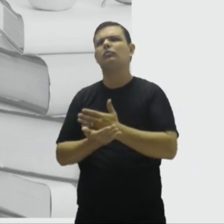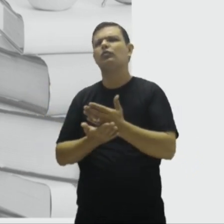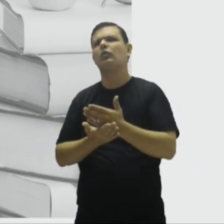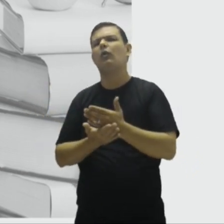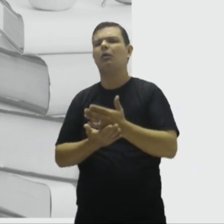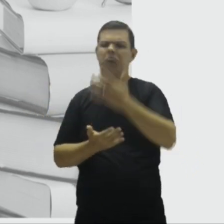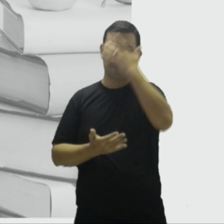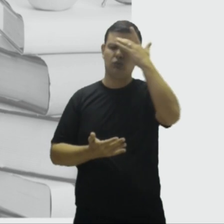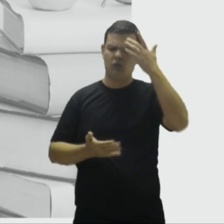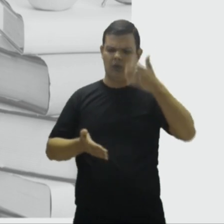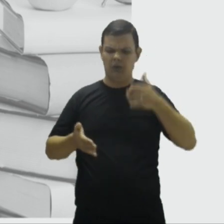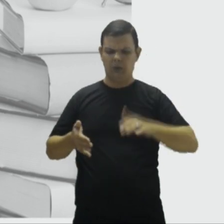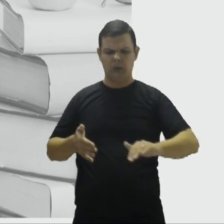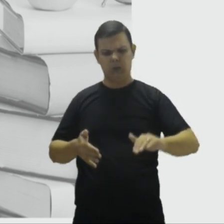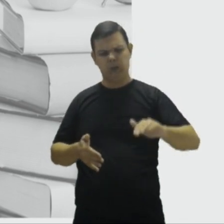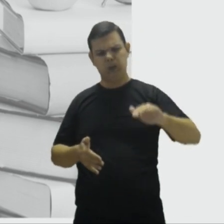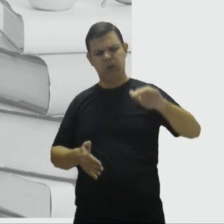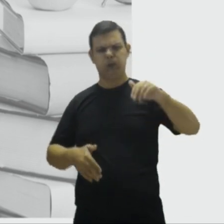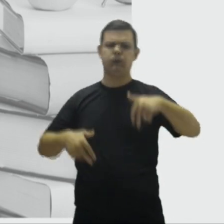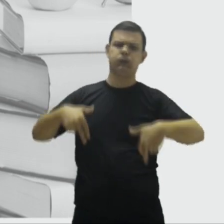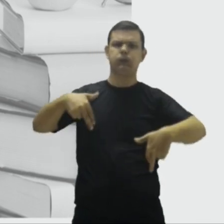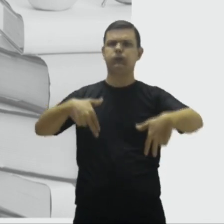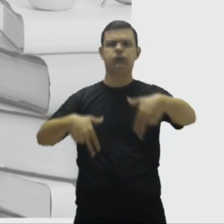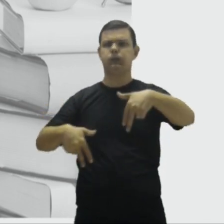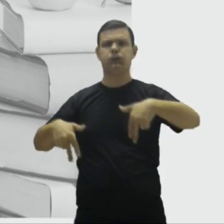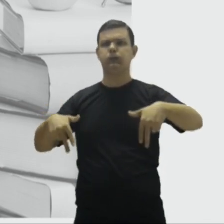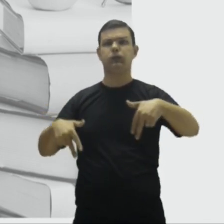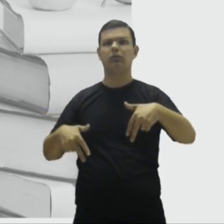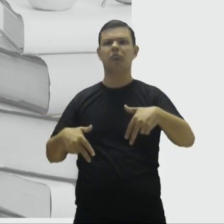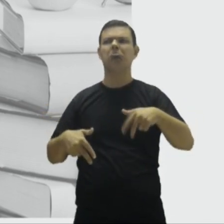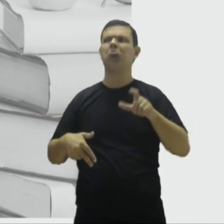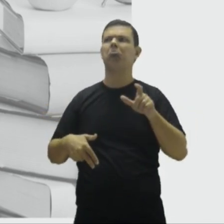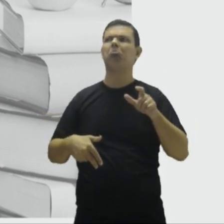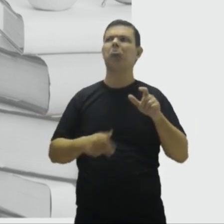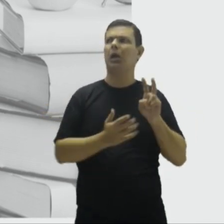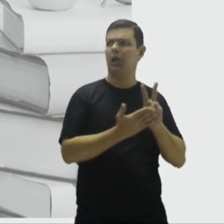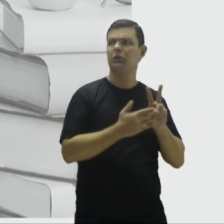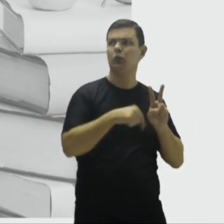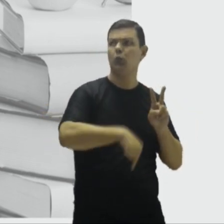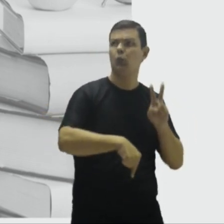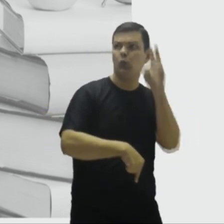humanos? Ah, professor, eu não sei. Não foi aqui no Brasil que surgiram os índios? Pois é.